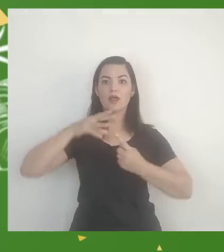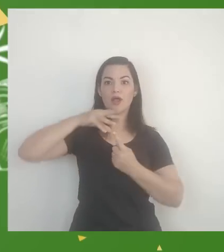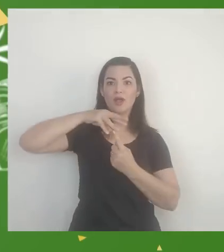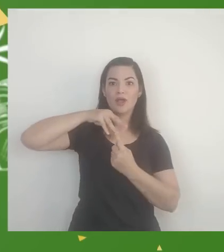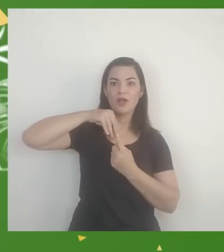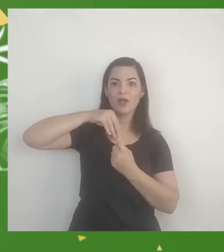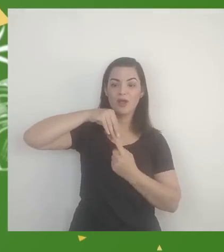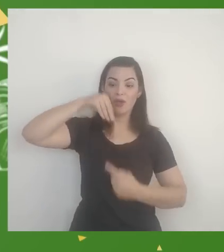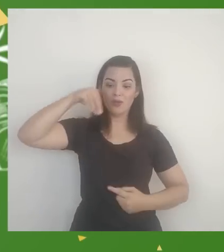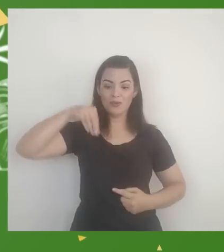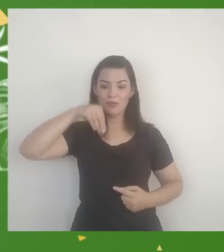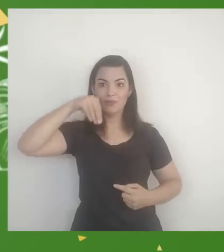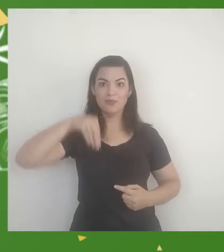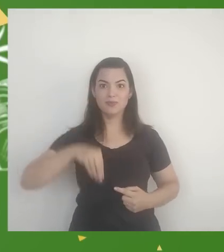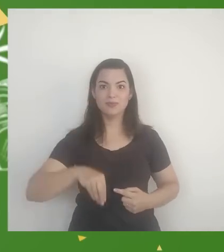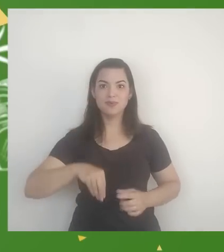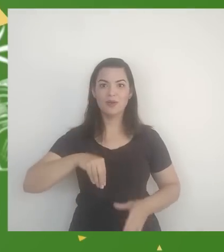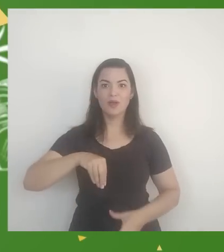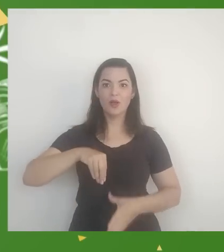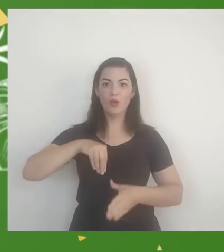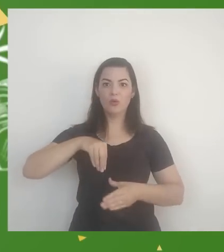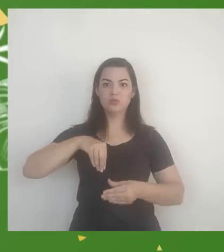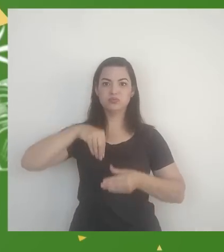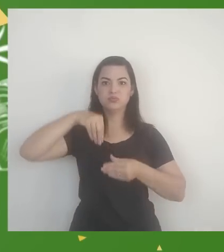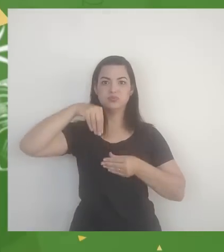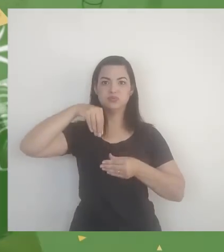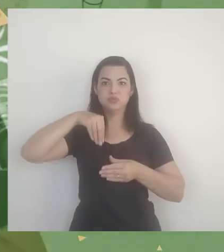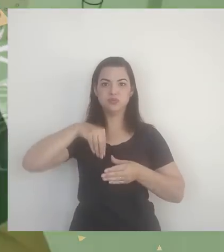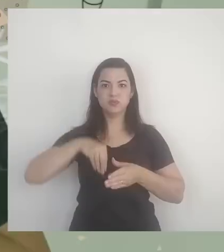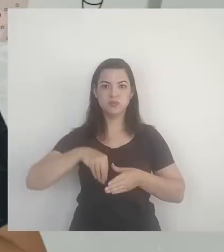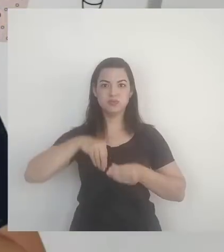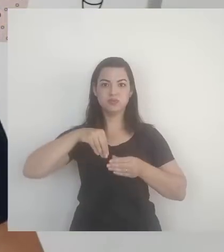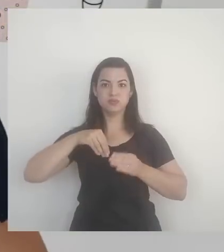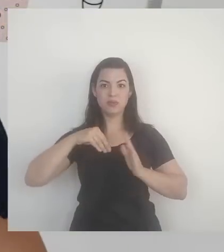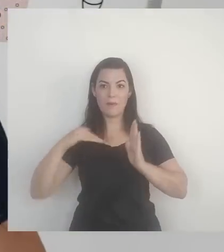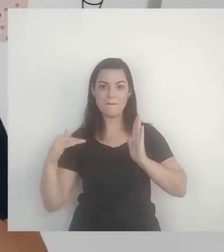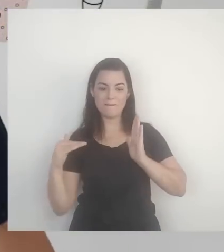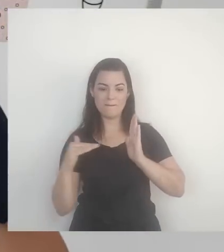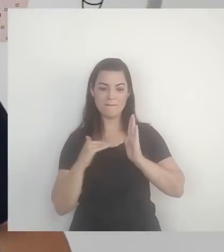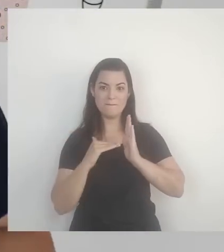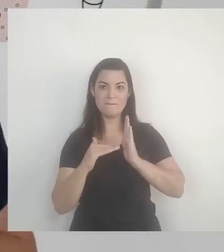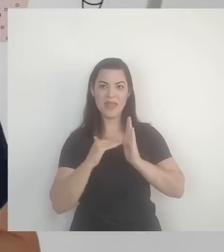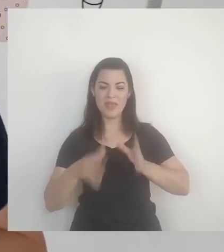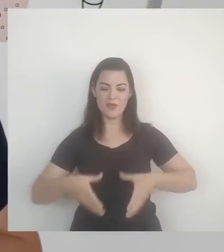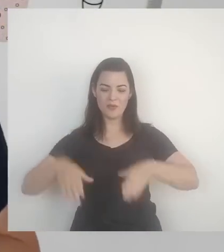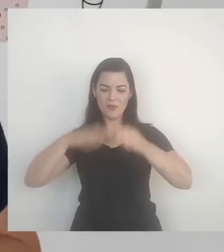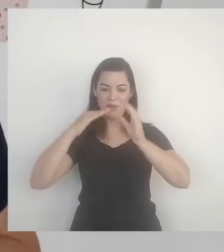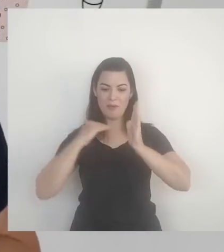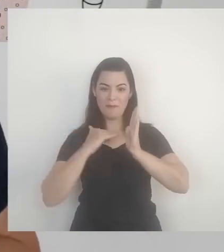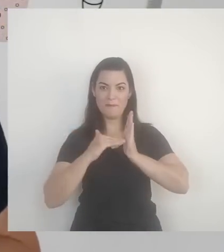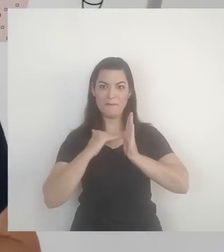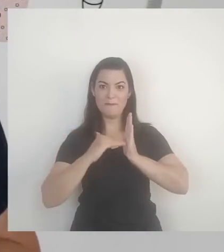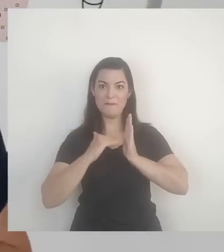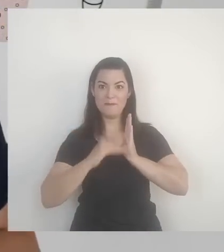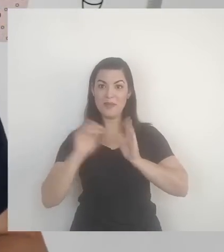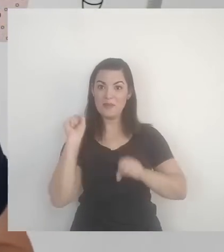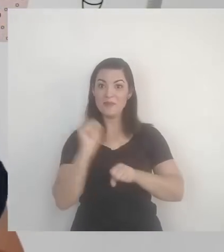seu submarino, fazendo com que ele pare bem no meio da garrafa. Quero só ver quem vai conseguir,